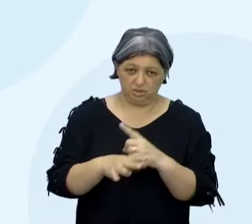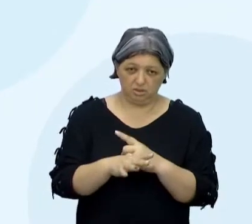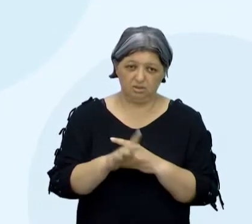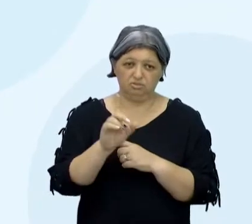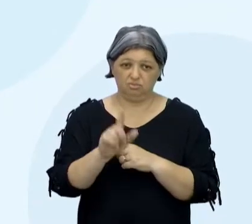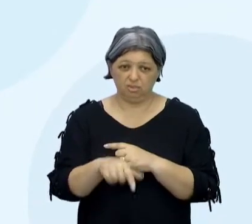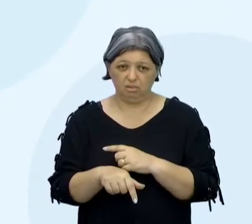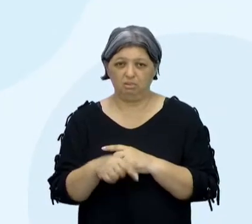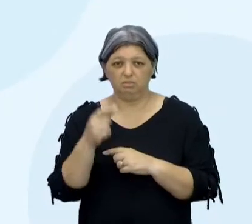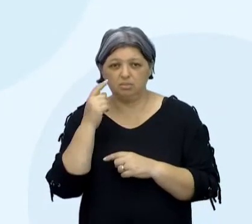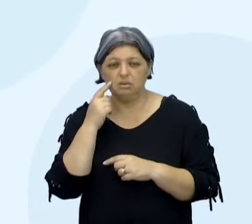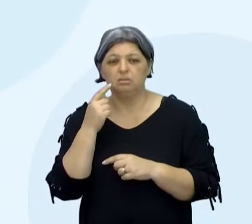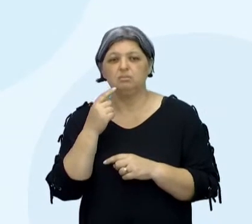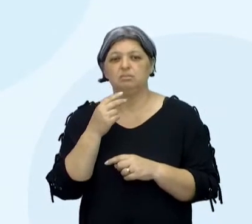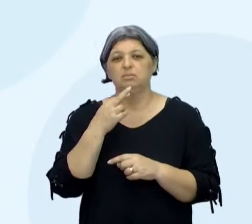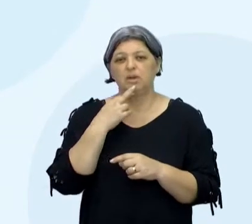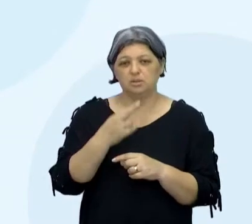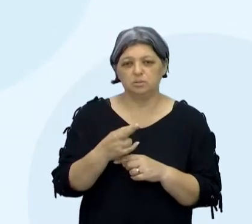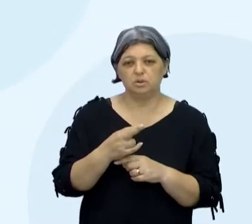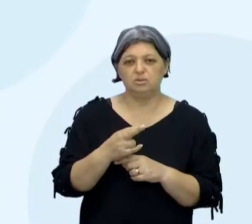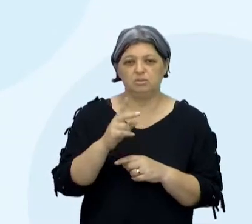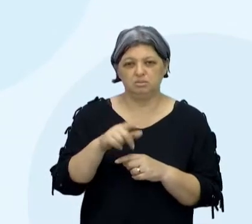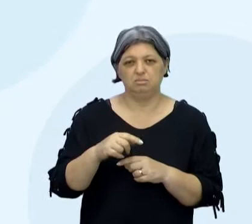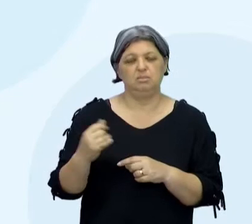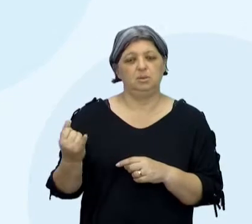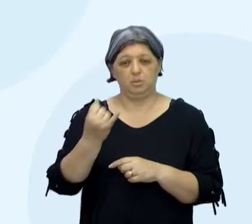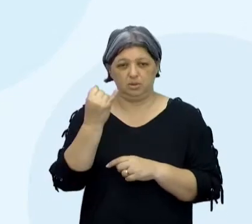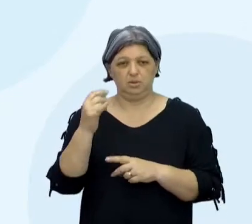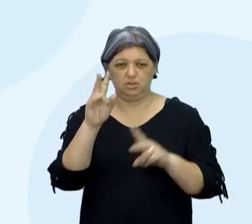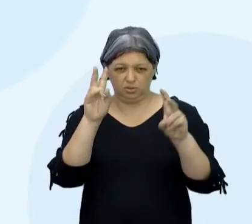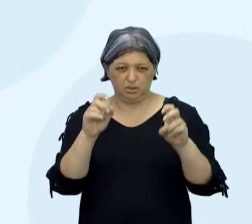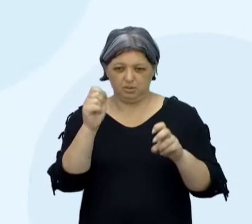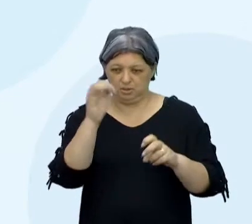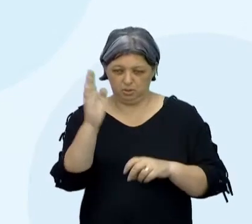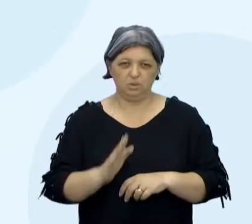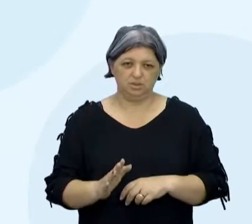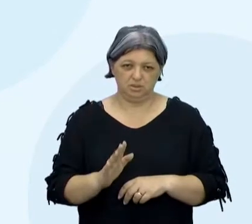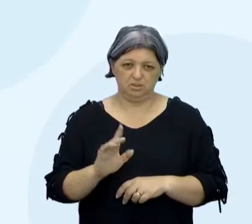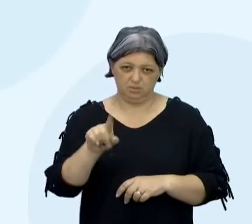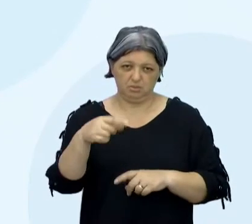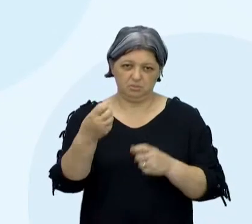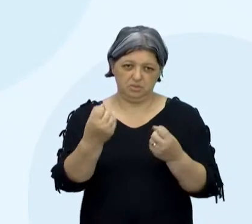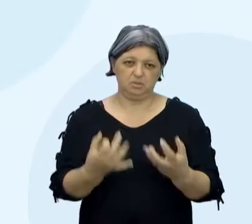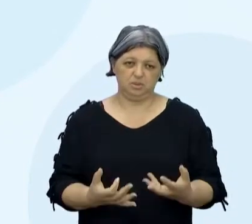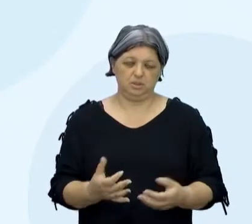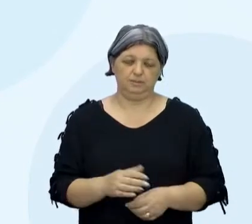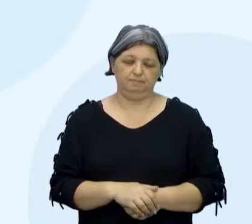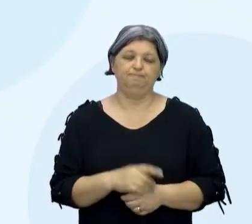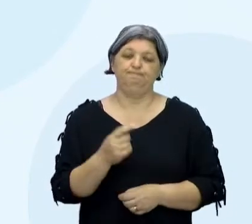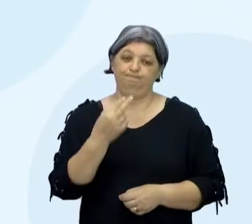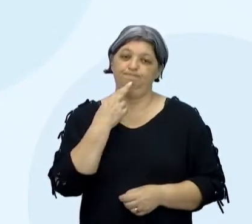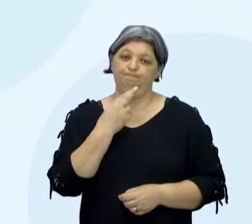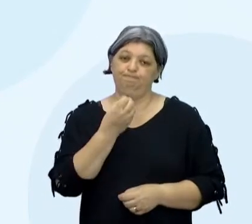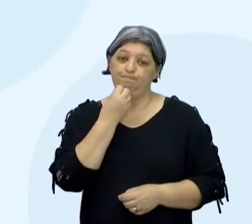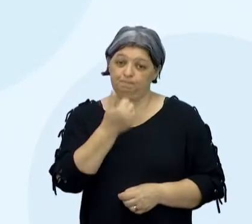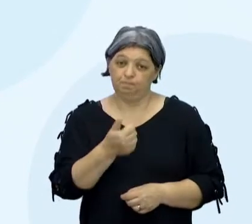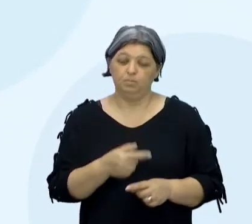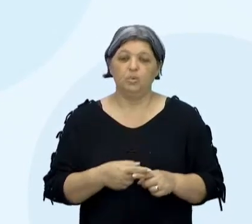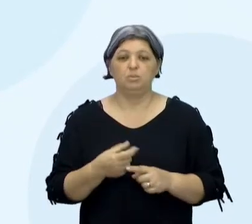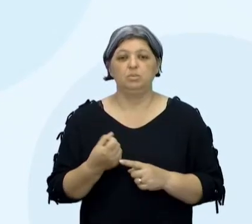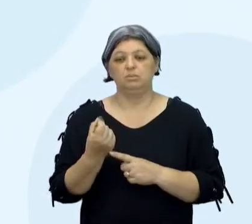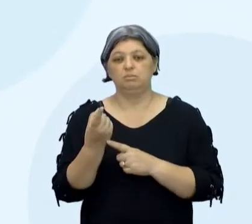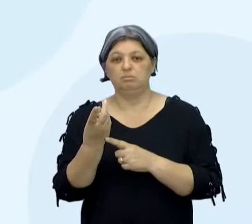importante tratarmos esses assuntos no Brasil explique Então tá aí uma boa resposta para isso né em números